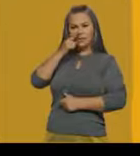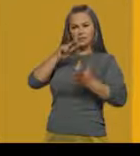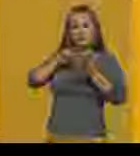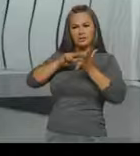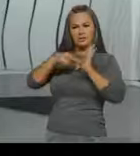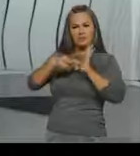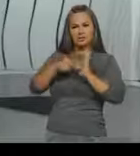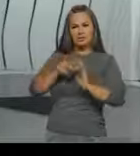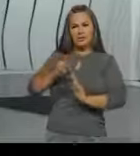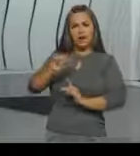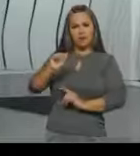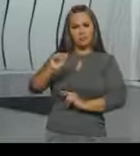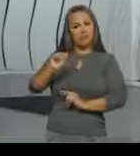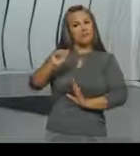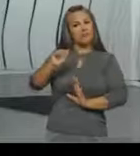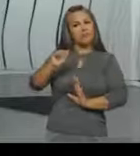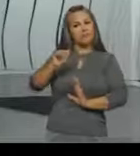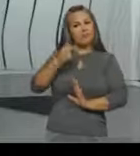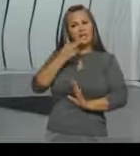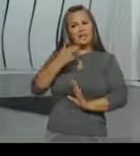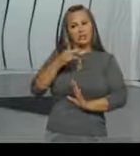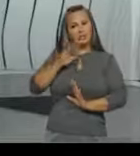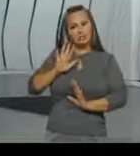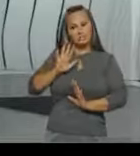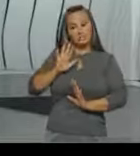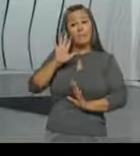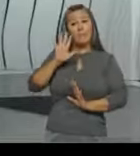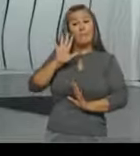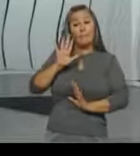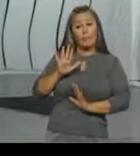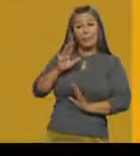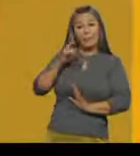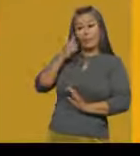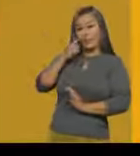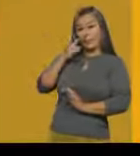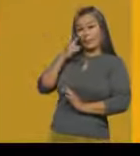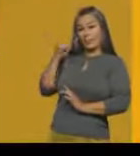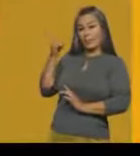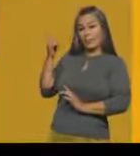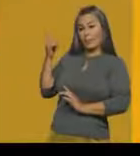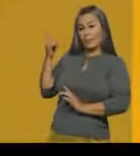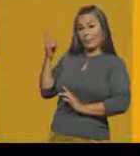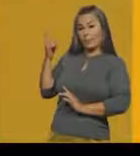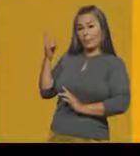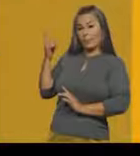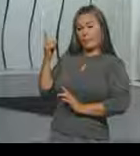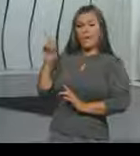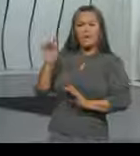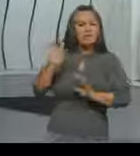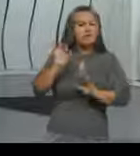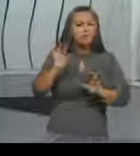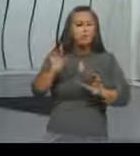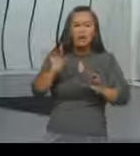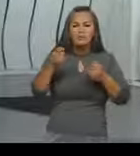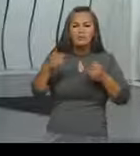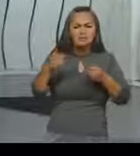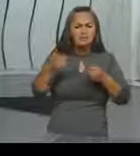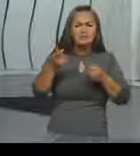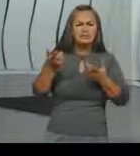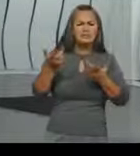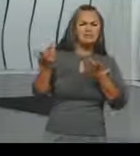beleza? Lá no grego. E tem o meu arco. Simples. Só isso, tá, gente? Não tem